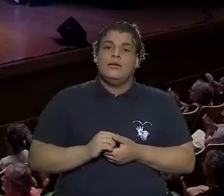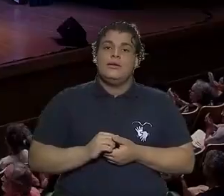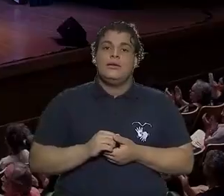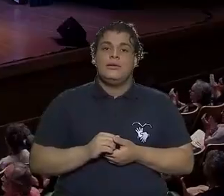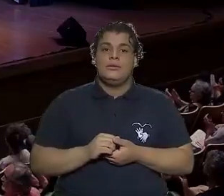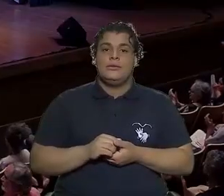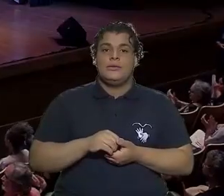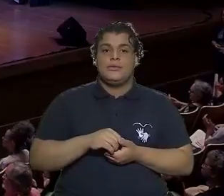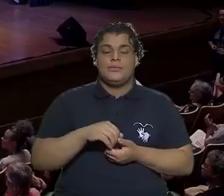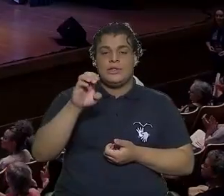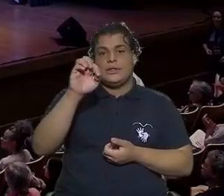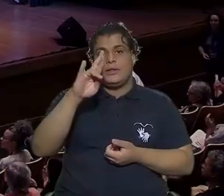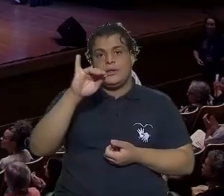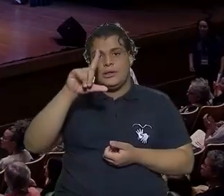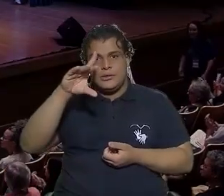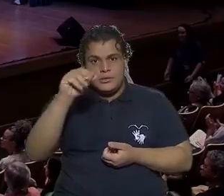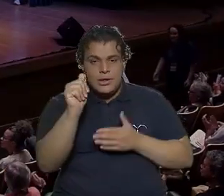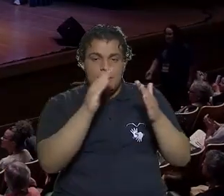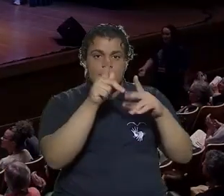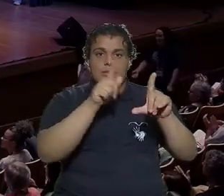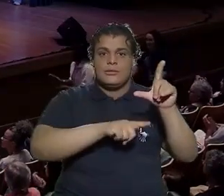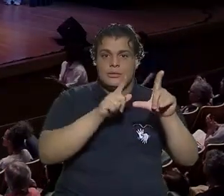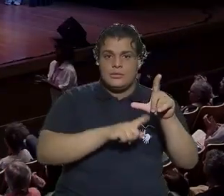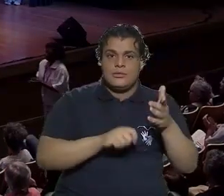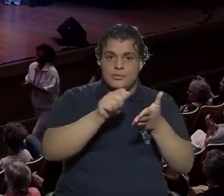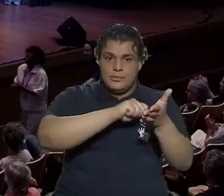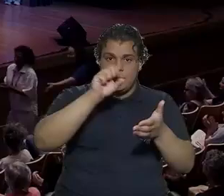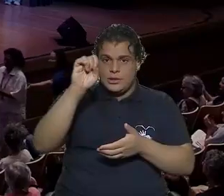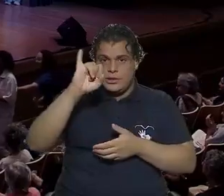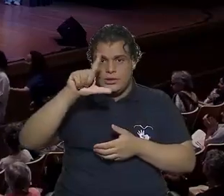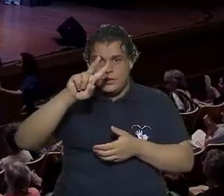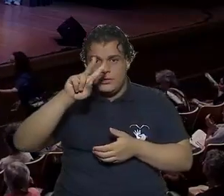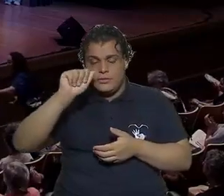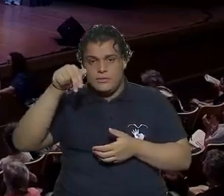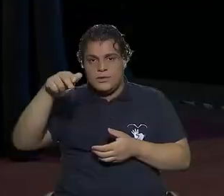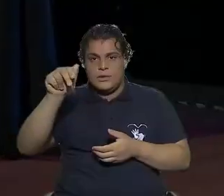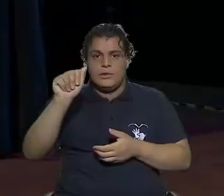Academia Araxaense de Letras. Convido a escritora Silvana Gontijo.